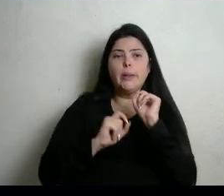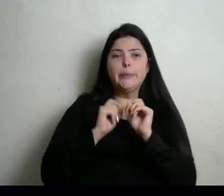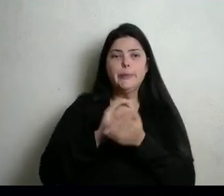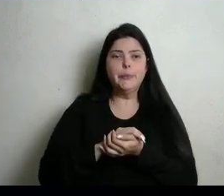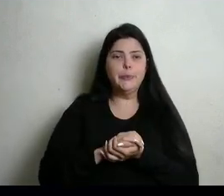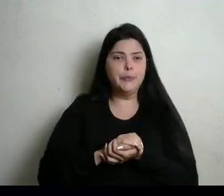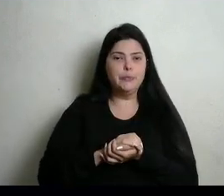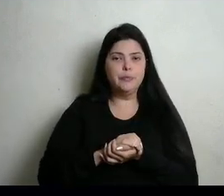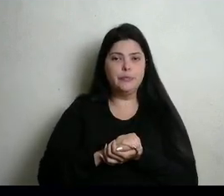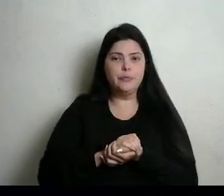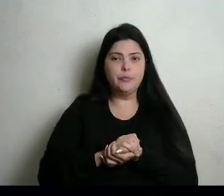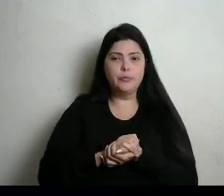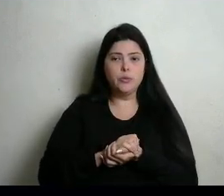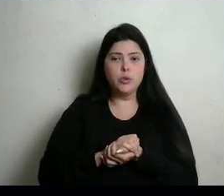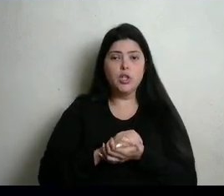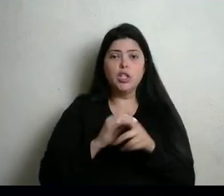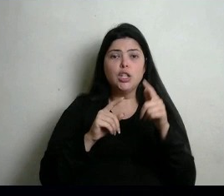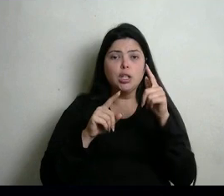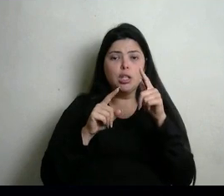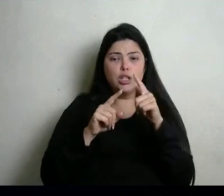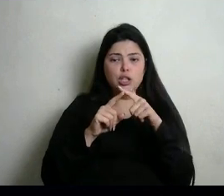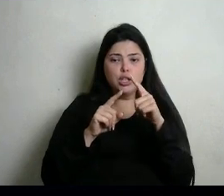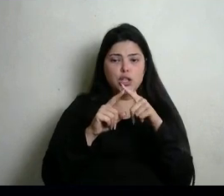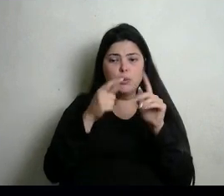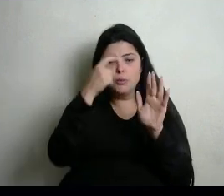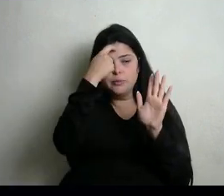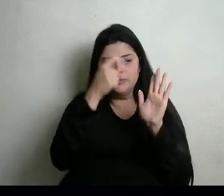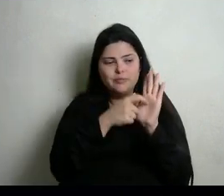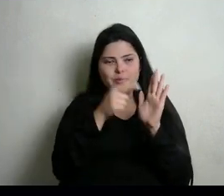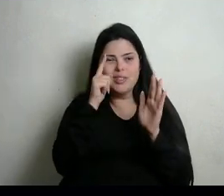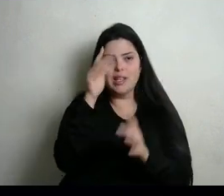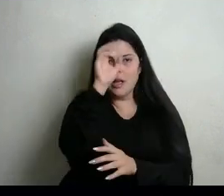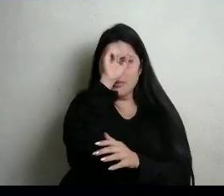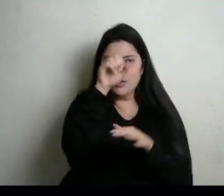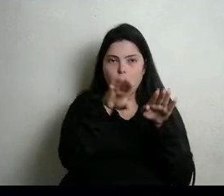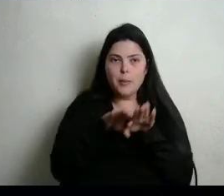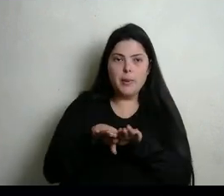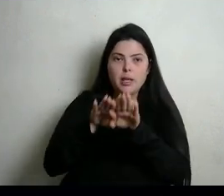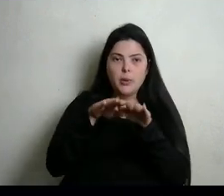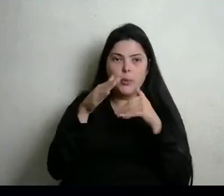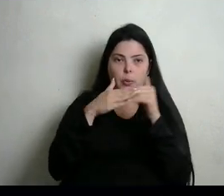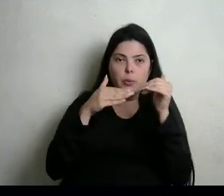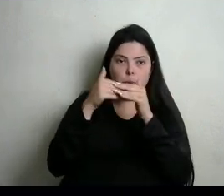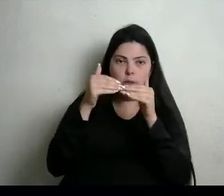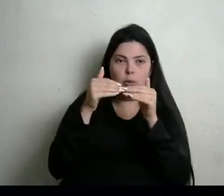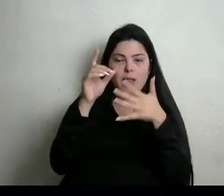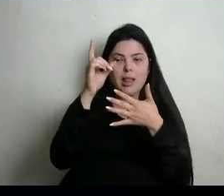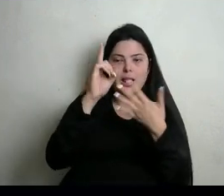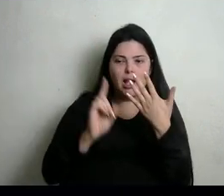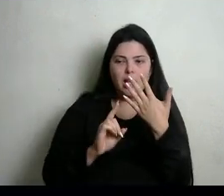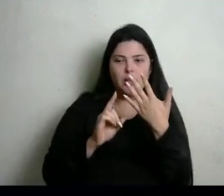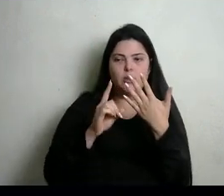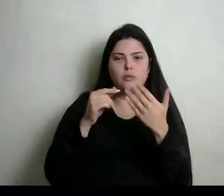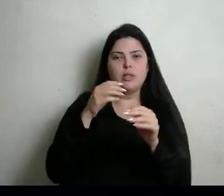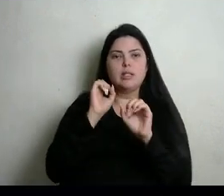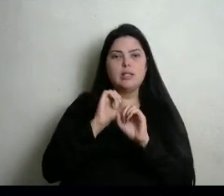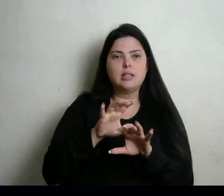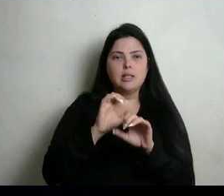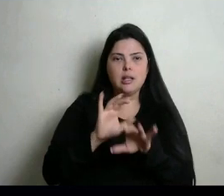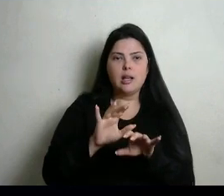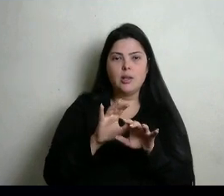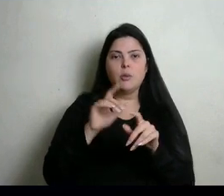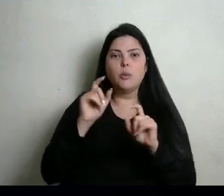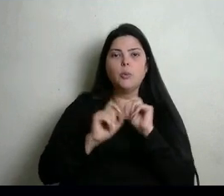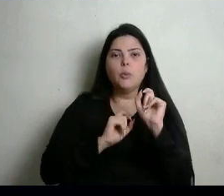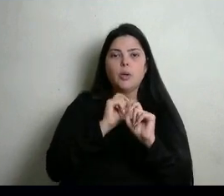Esse tipo de inteligência artificial, ele consegue aprender o padrão de construção dos dados em que ele foi treinado, e a partir disso ele